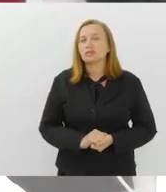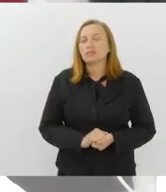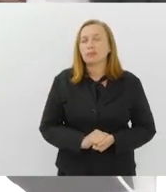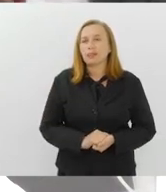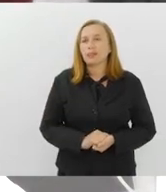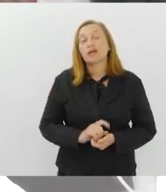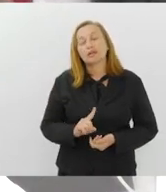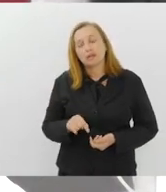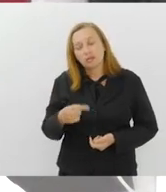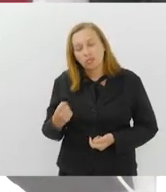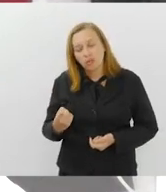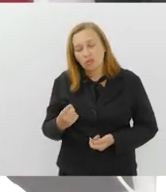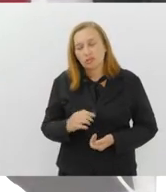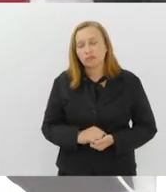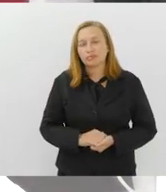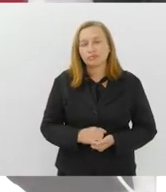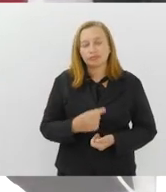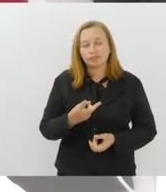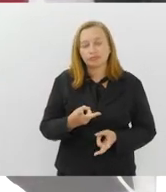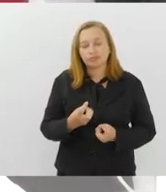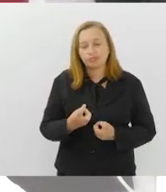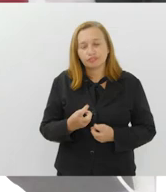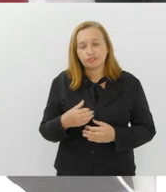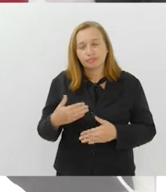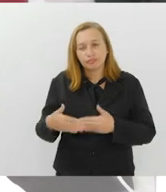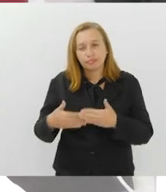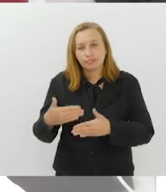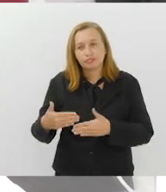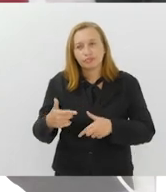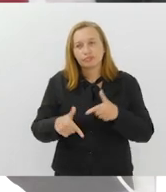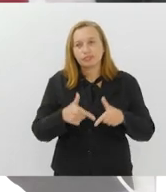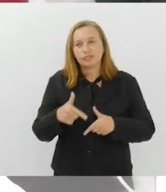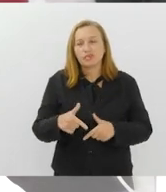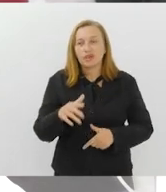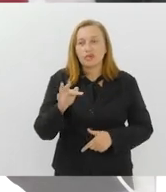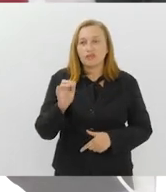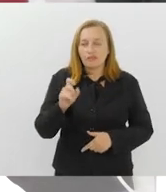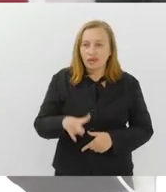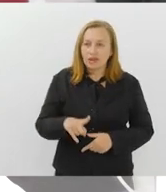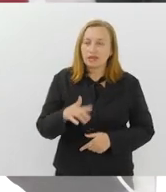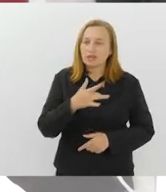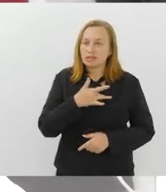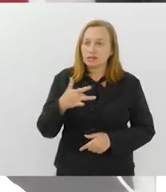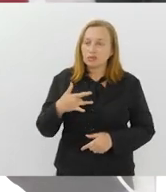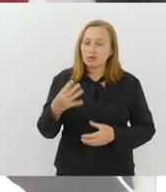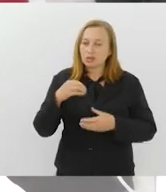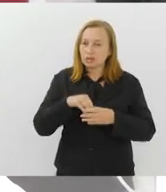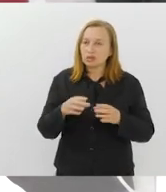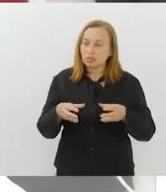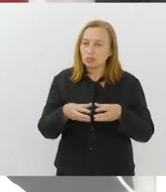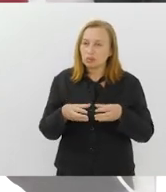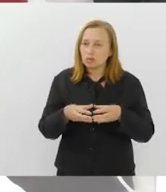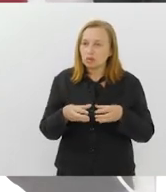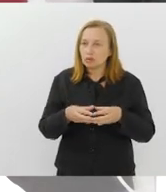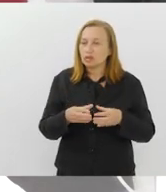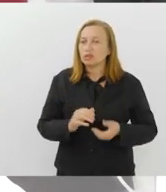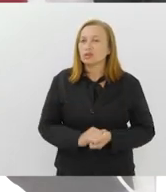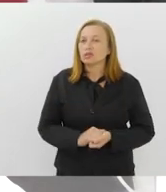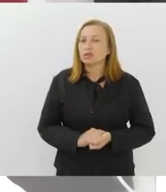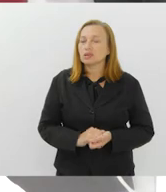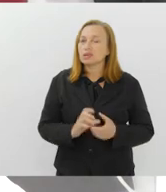e depois nós identificamos, ao longo dos trabalhos, que a FenaSaúde, apesar de estar no grupo, fazer parte do grupo, ela tem